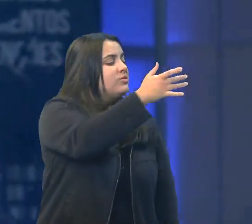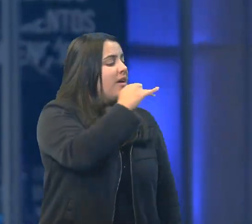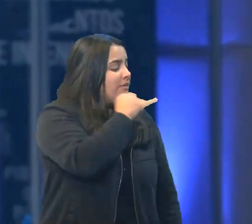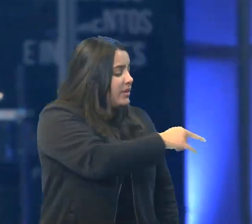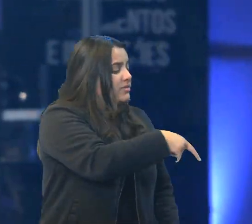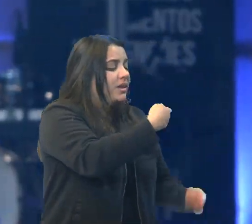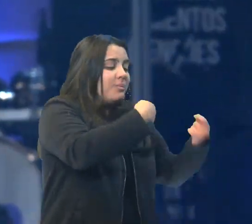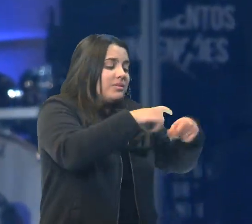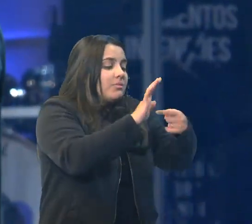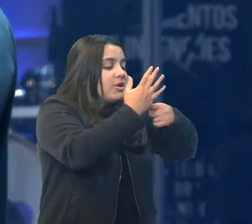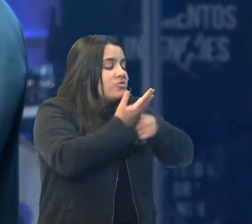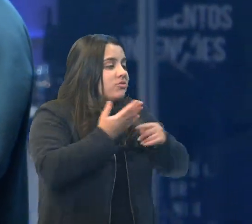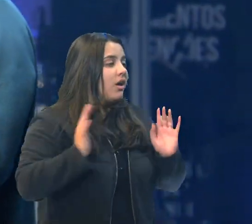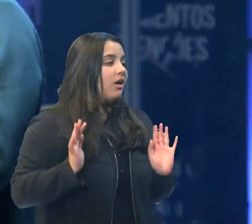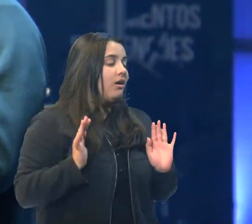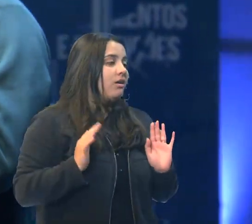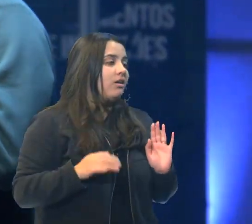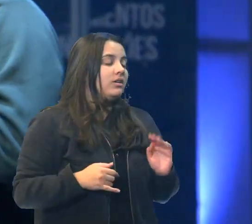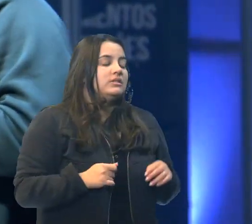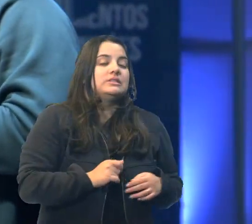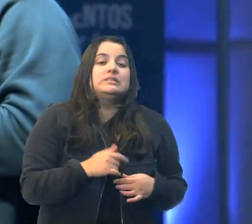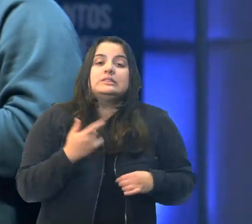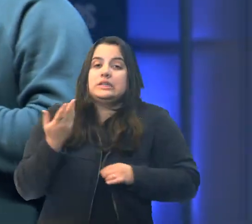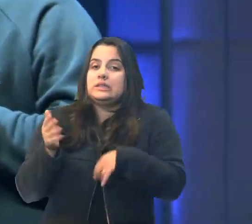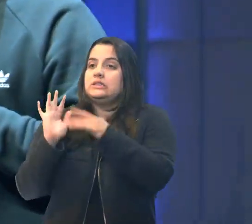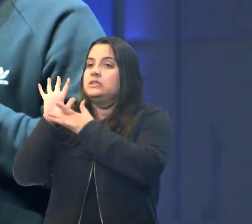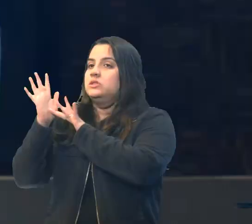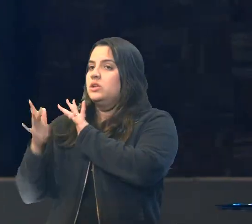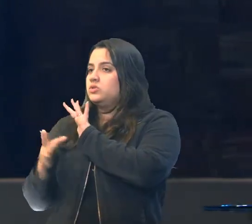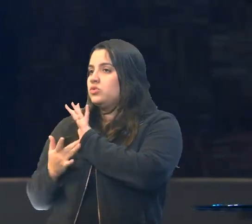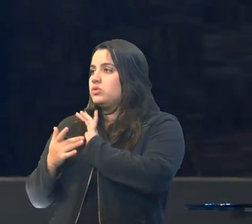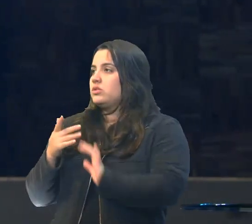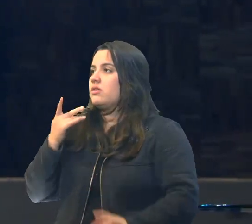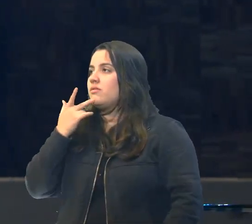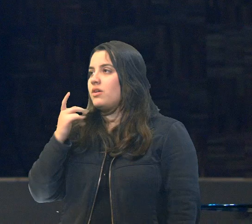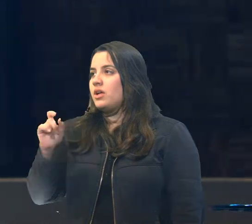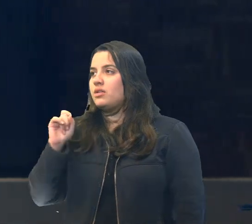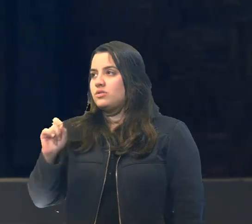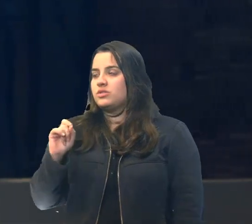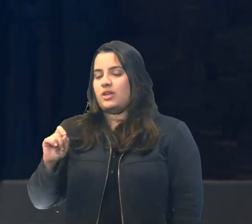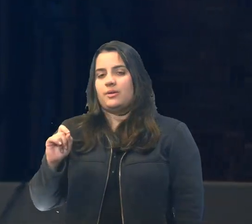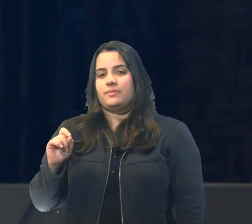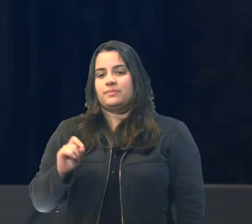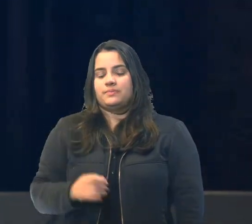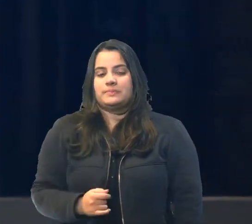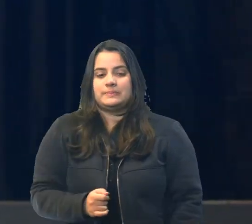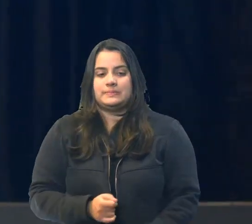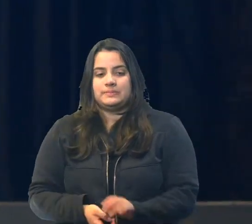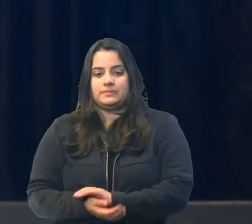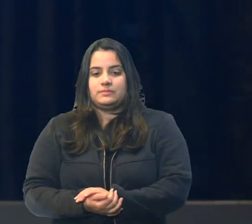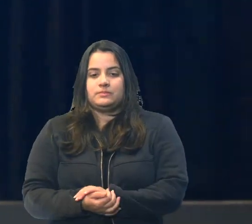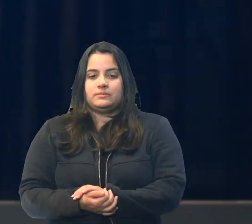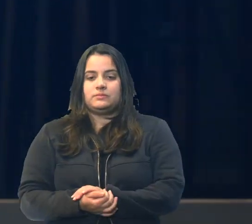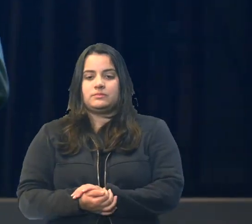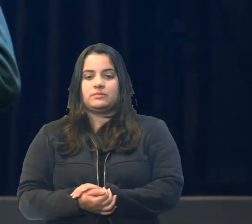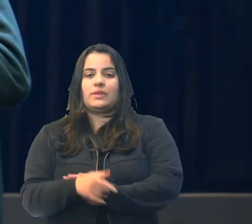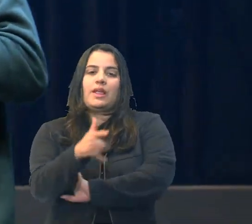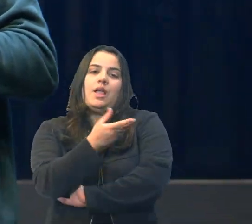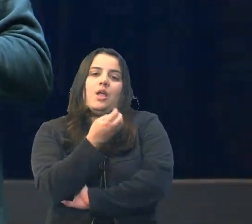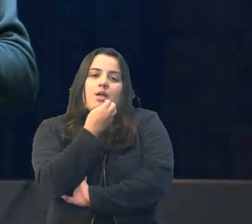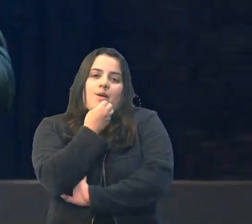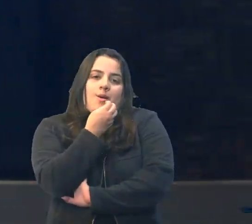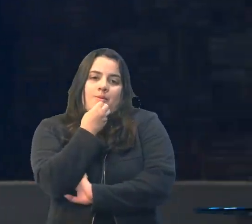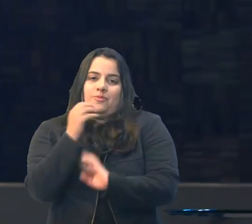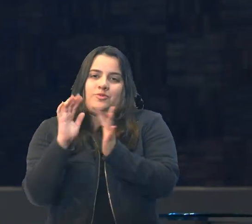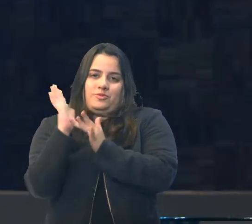ajudar. E aí é interessante que Jesus não dá a resposta que ela esperava. É óbvio que Jesus gosta